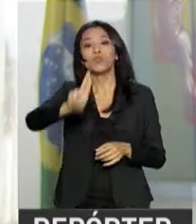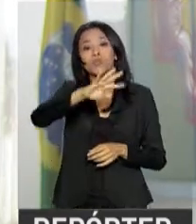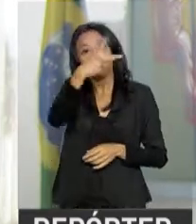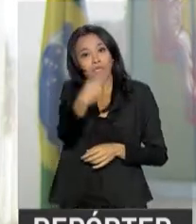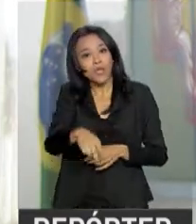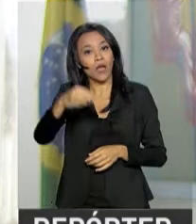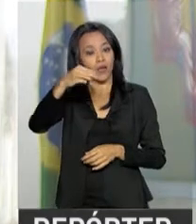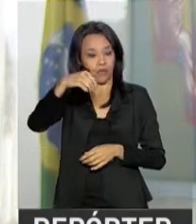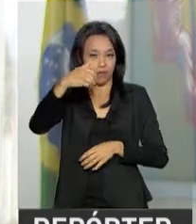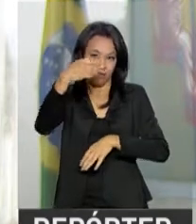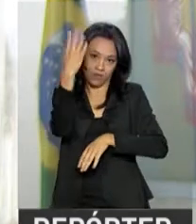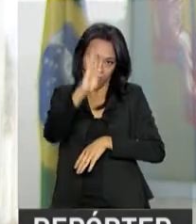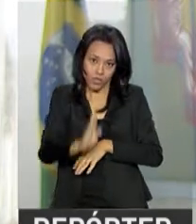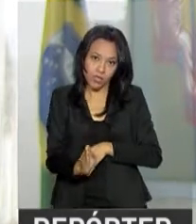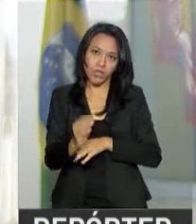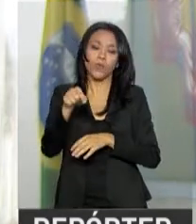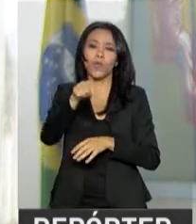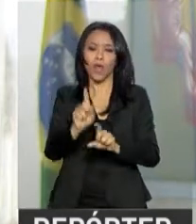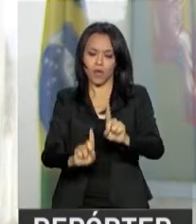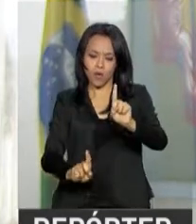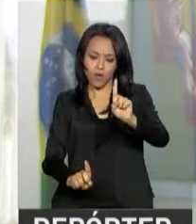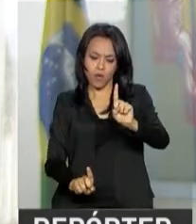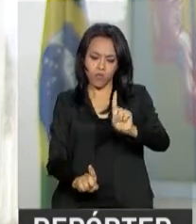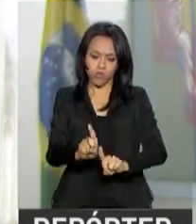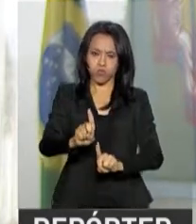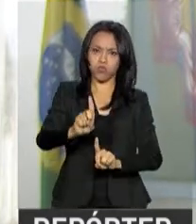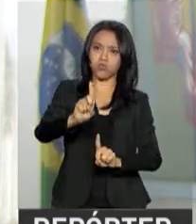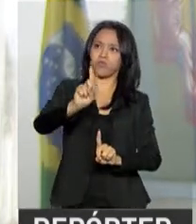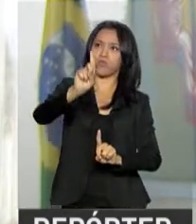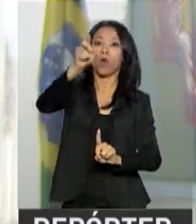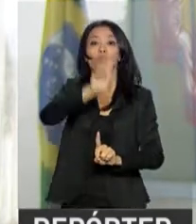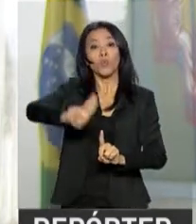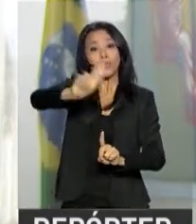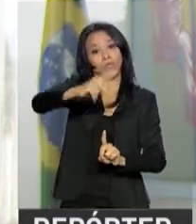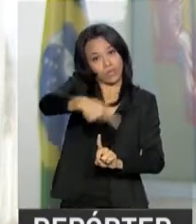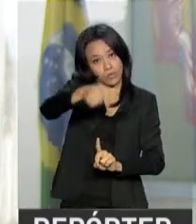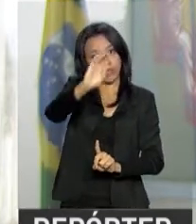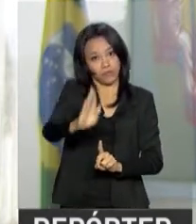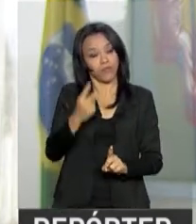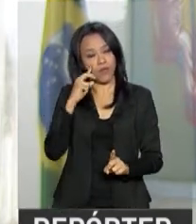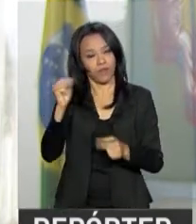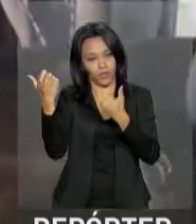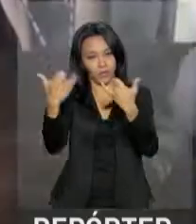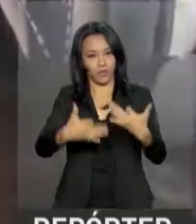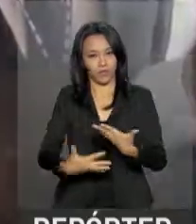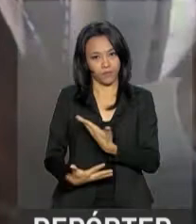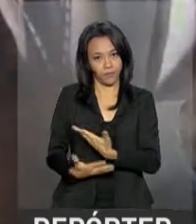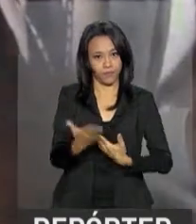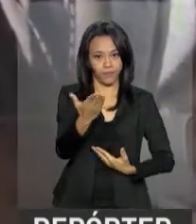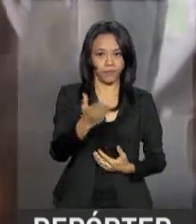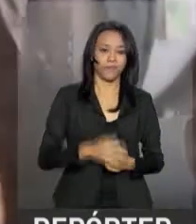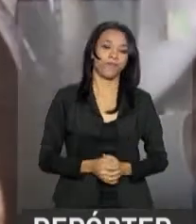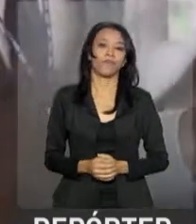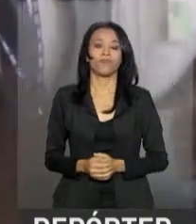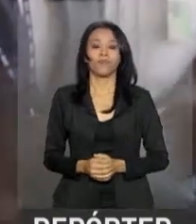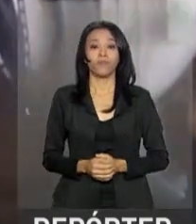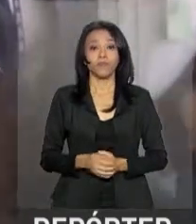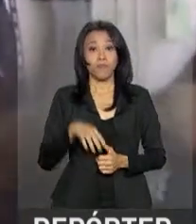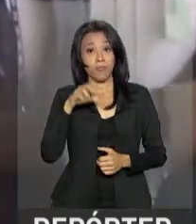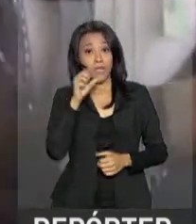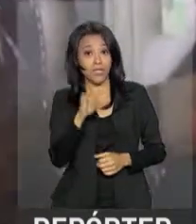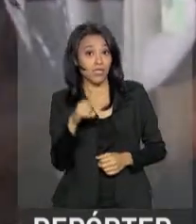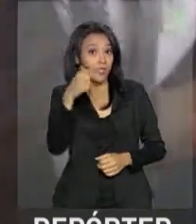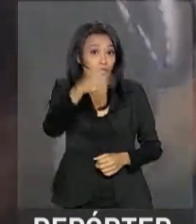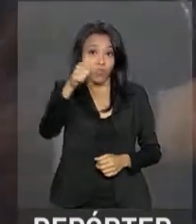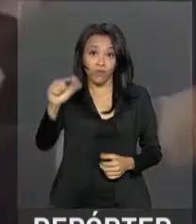base de lançamento de alcântara vamos ouvir a explicação do ministro se você não tiver um